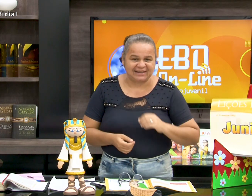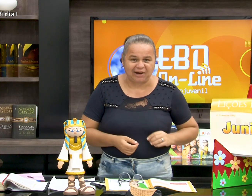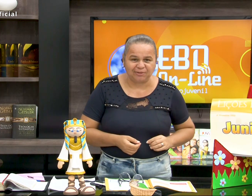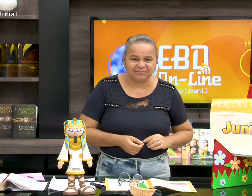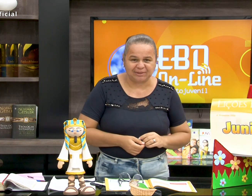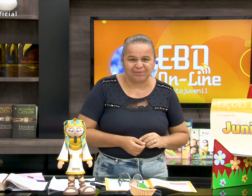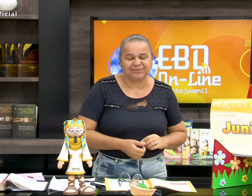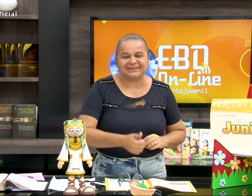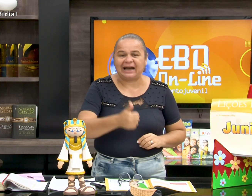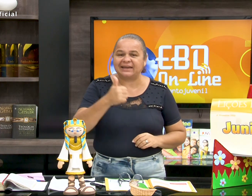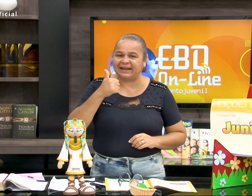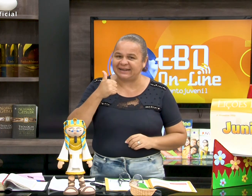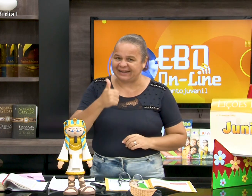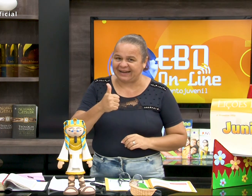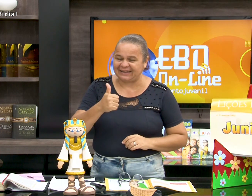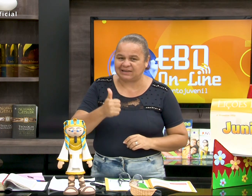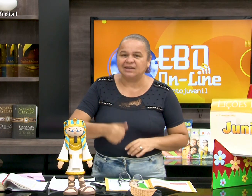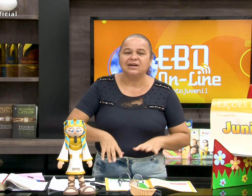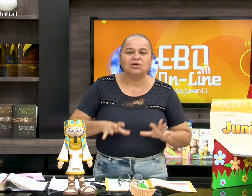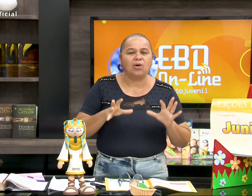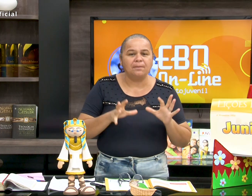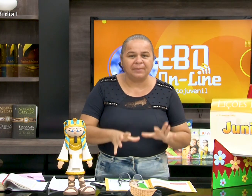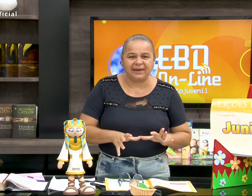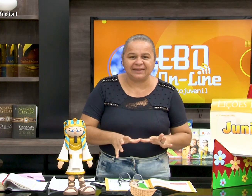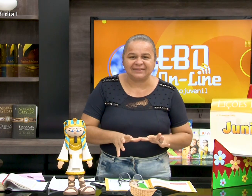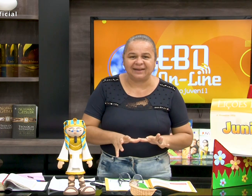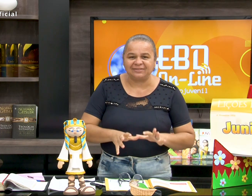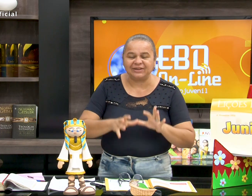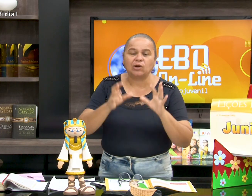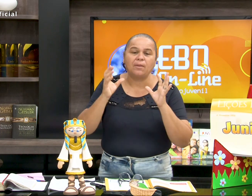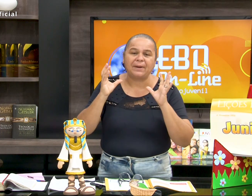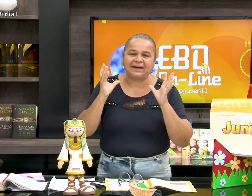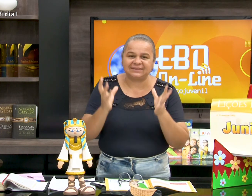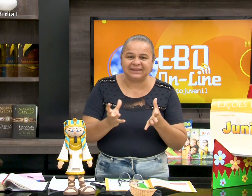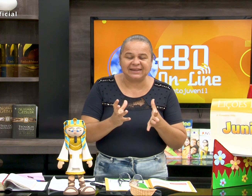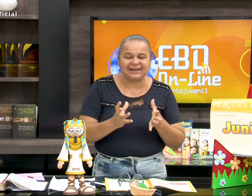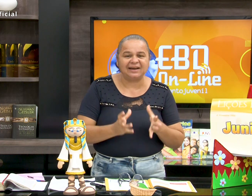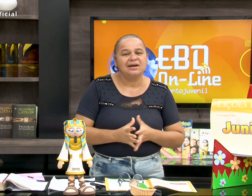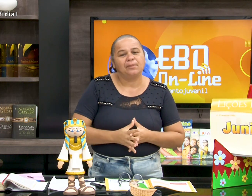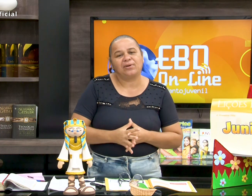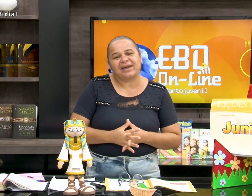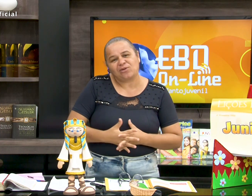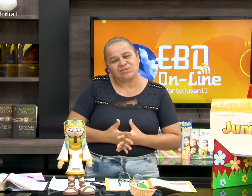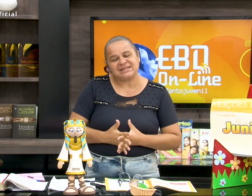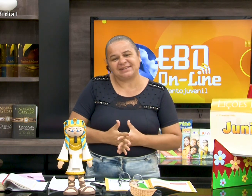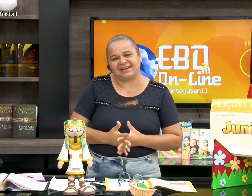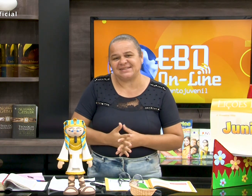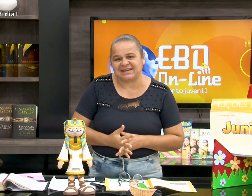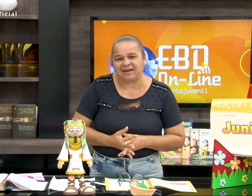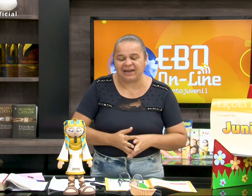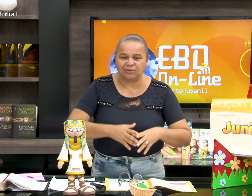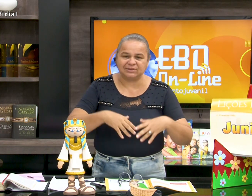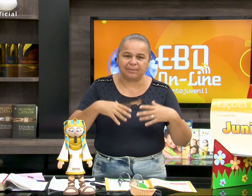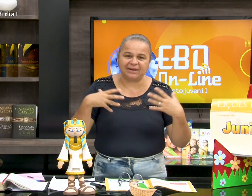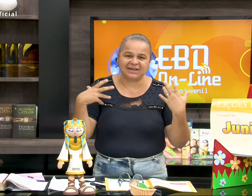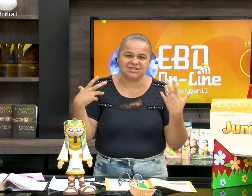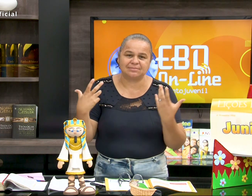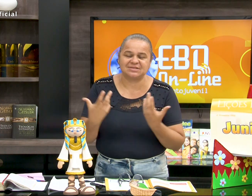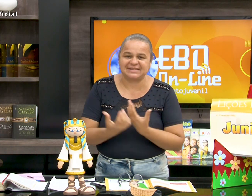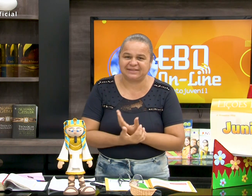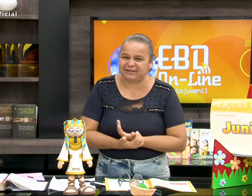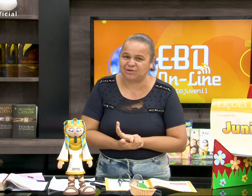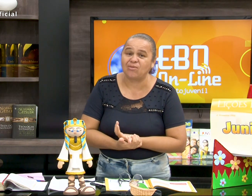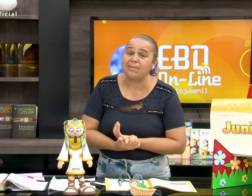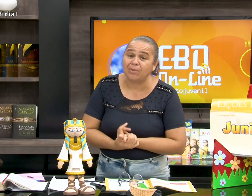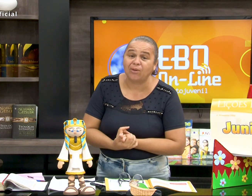nosso canal, tá bom? Dá aquele like, comenta, compartilha, porque com certeza é um trabalho que